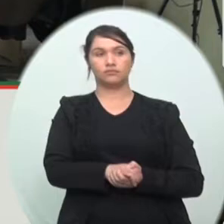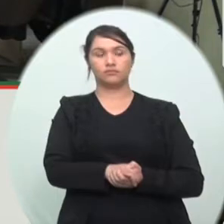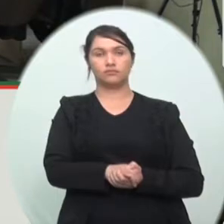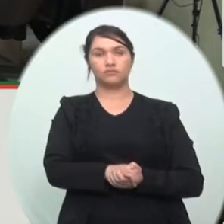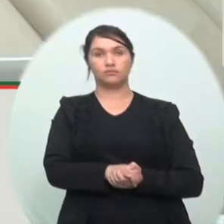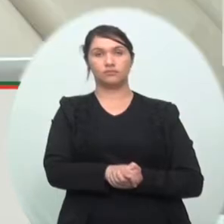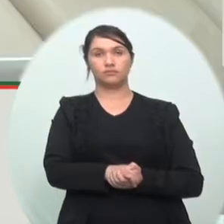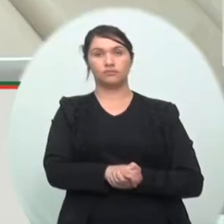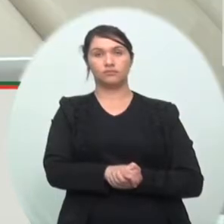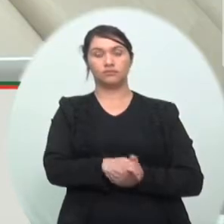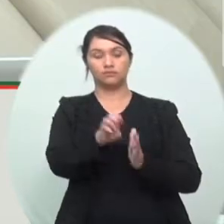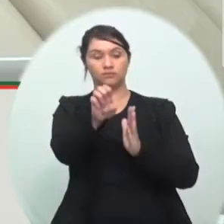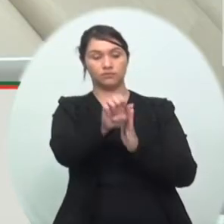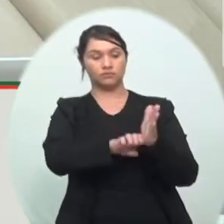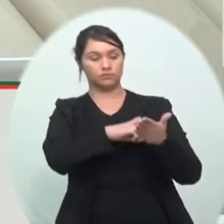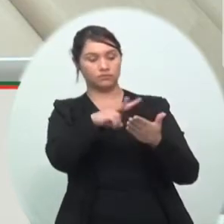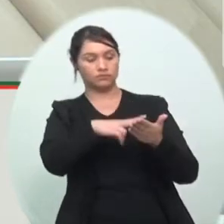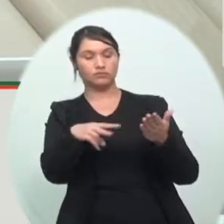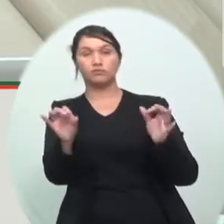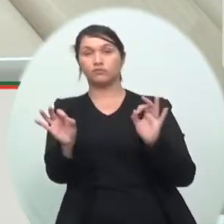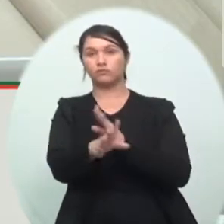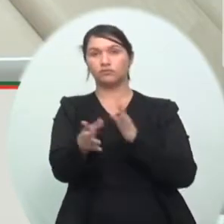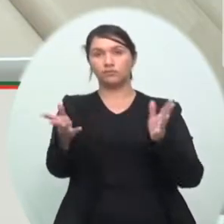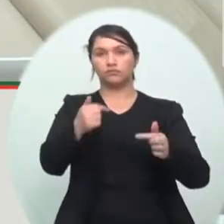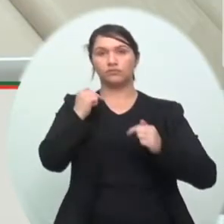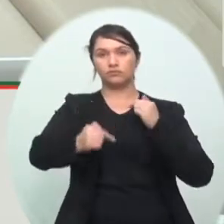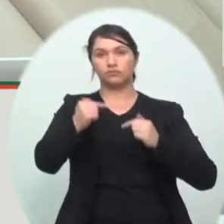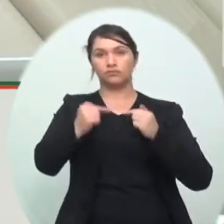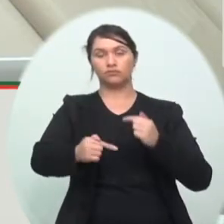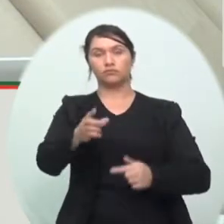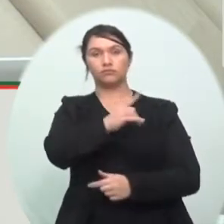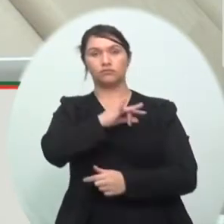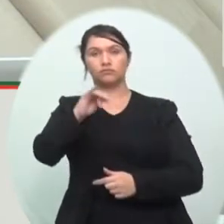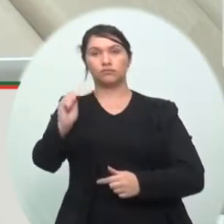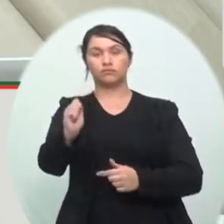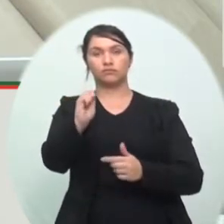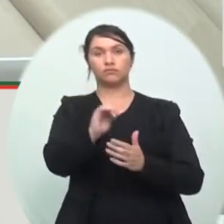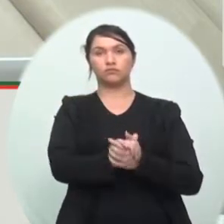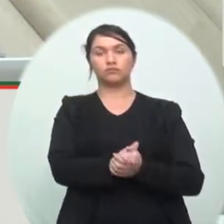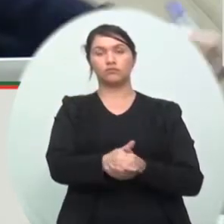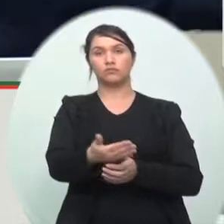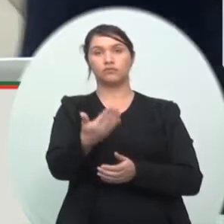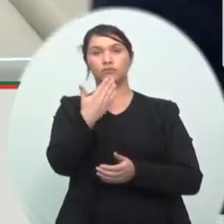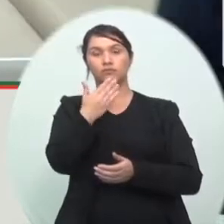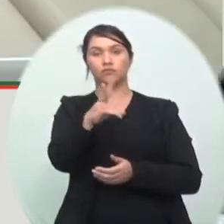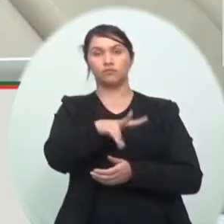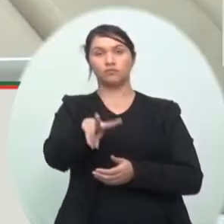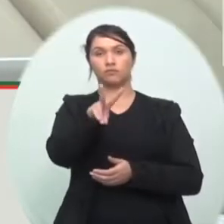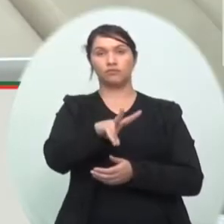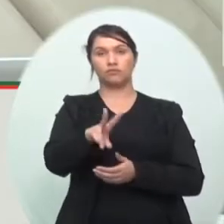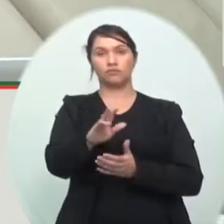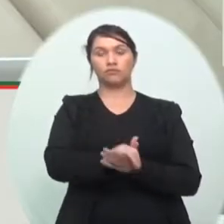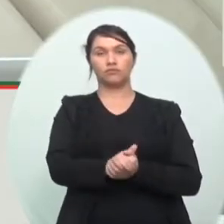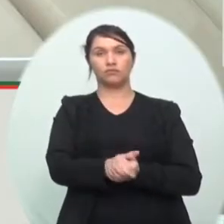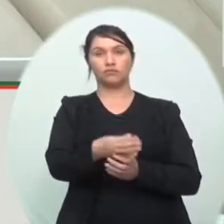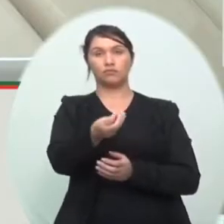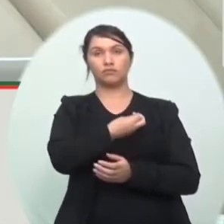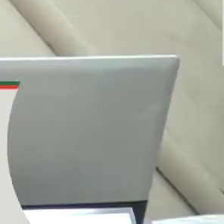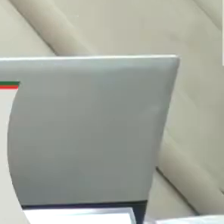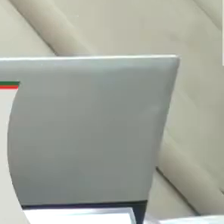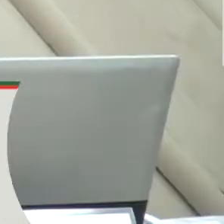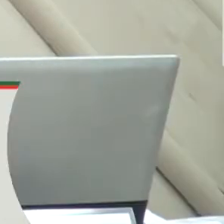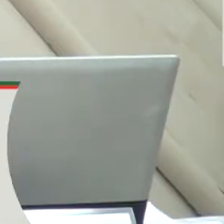Terminado o grande expediente, passamos agora para a ordem do dia. Solicito aos senhores vereadores que façam a confirmação do